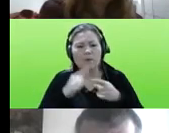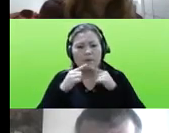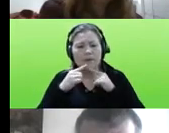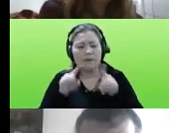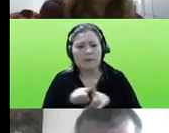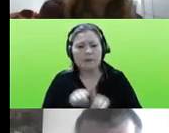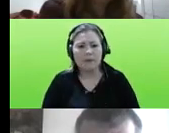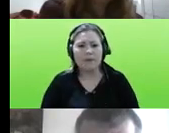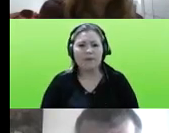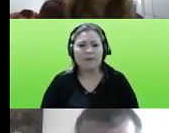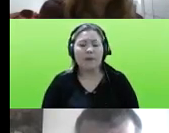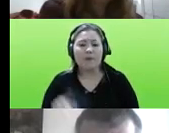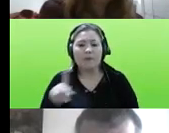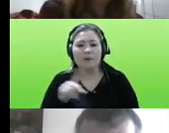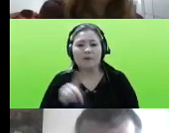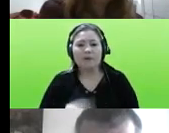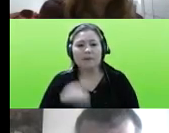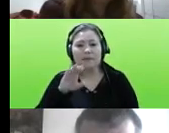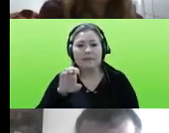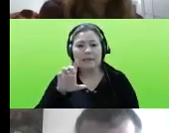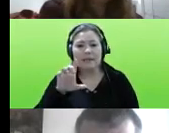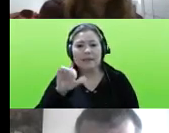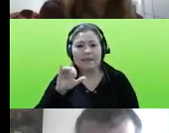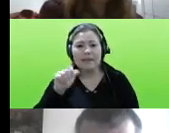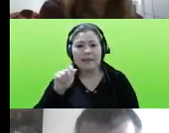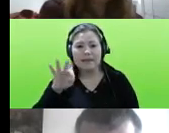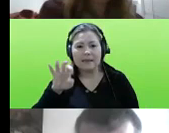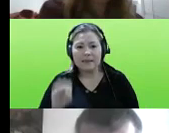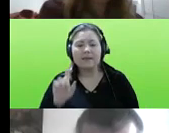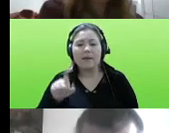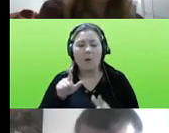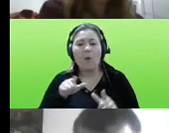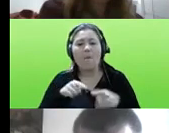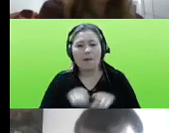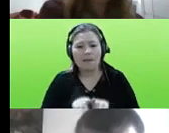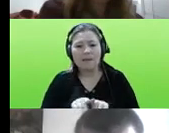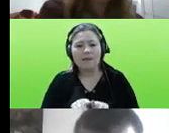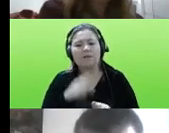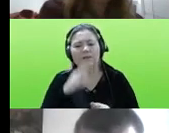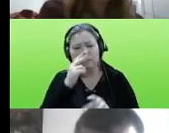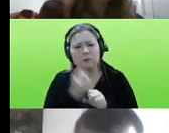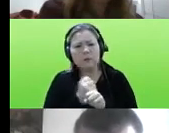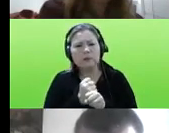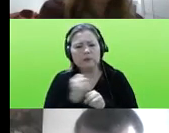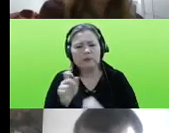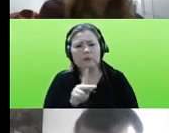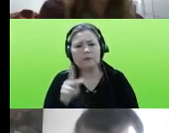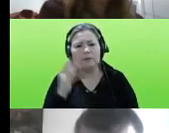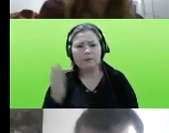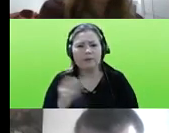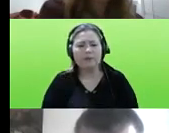Né? O professor Selicates é um parceiro de trabalho muito importante de muitos anos da professora